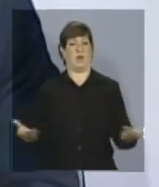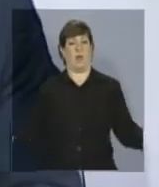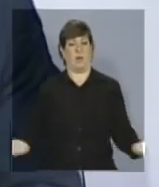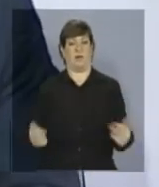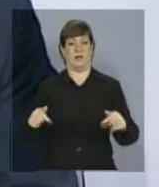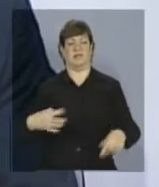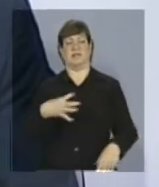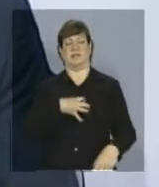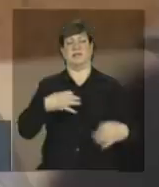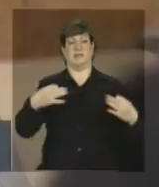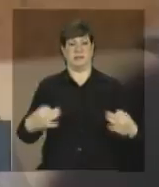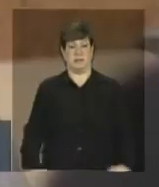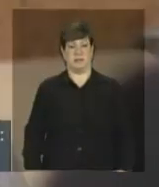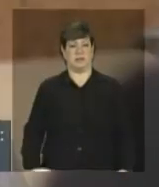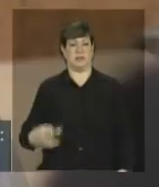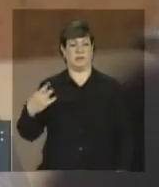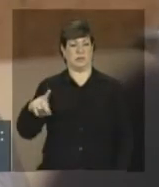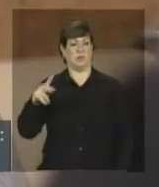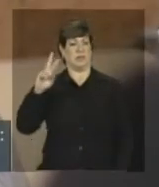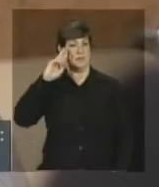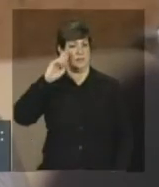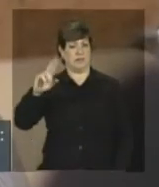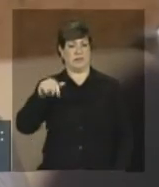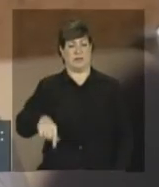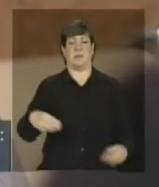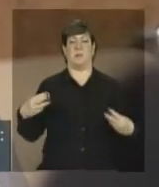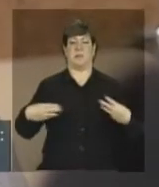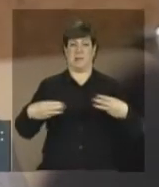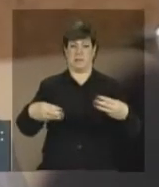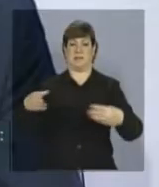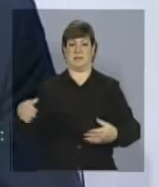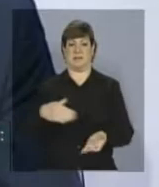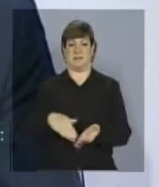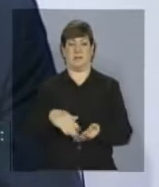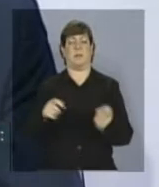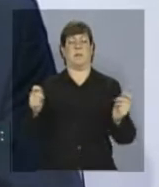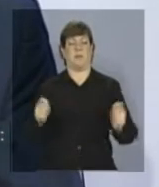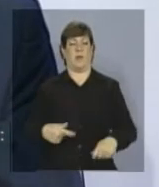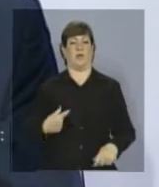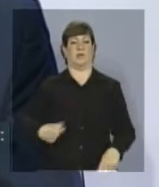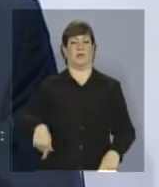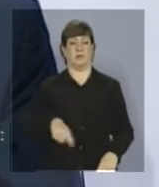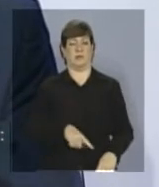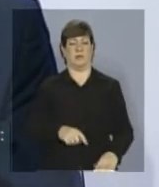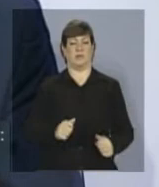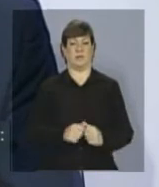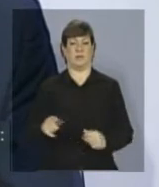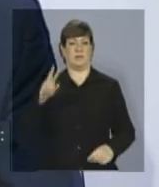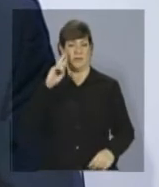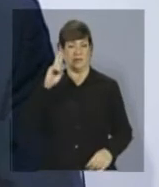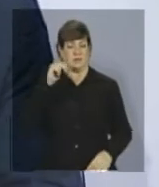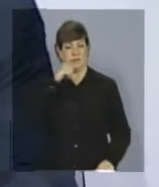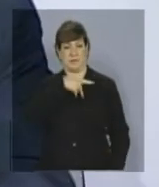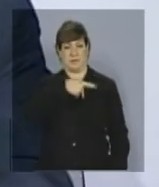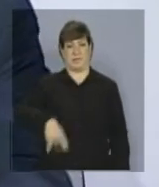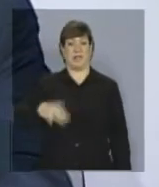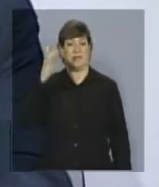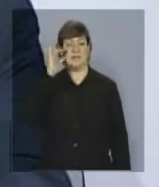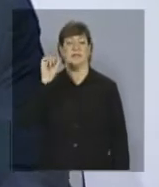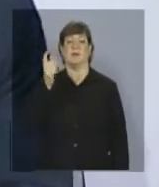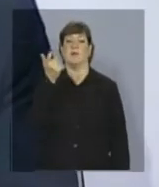Temos convicção que a sua liderança no Ministério vai permitir que nós possamos, com a liderança da presidenta